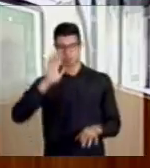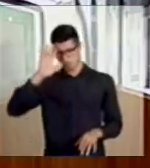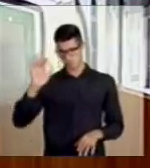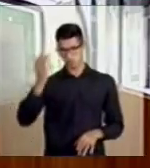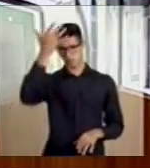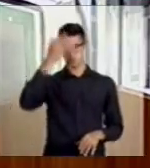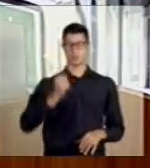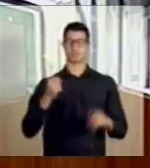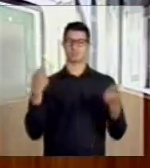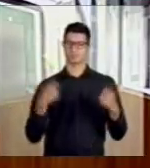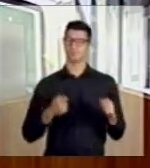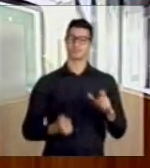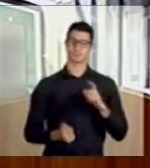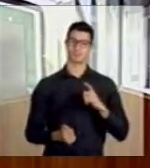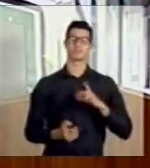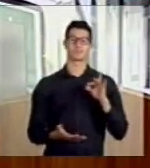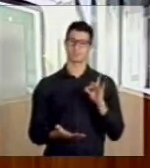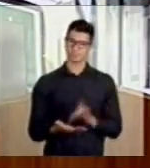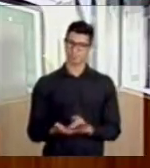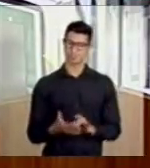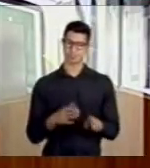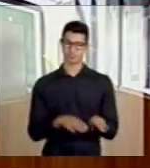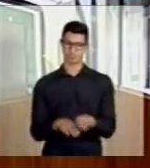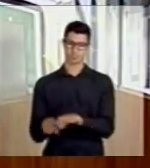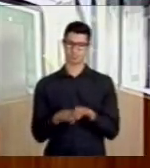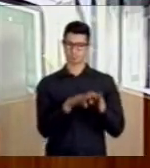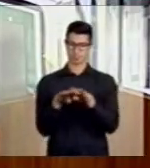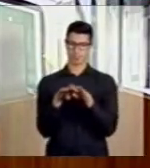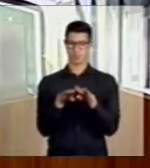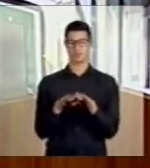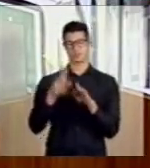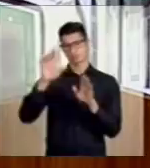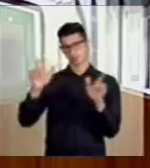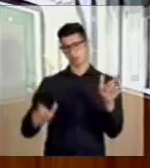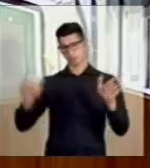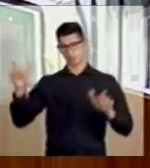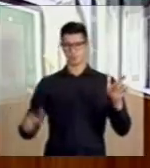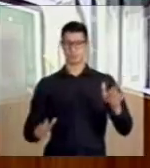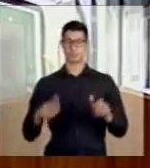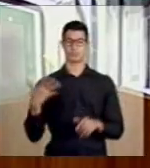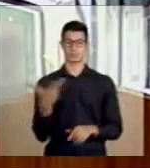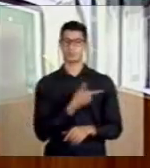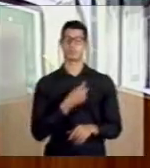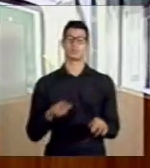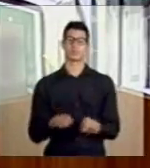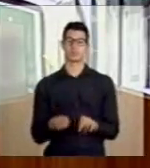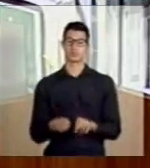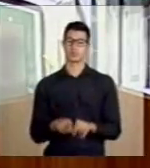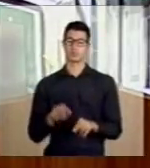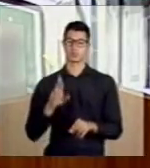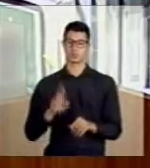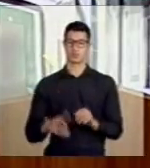decisões necessárias à efetivação da igualdade entre os indivíduos. E para salvaguardar os